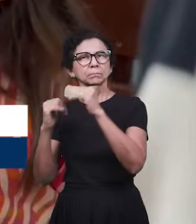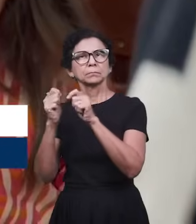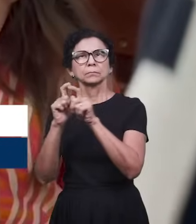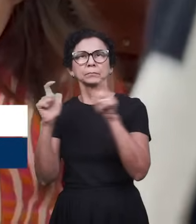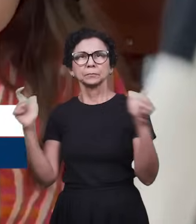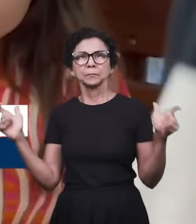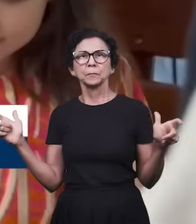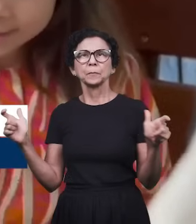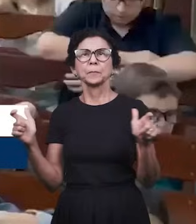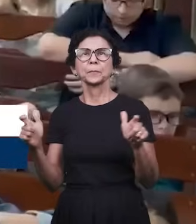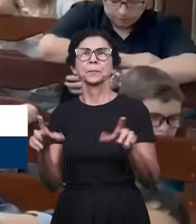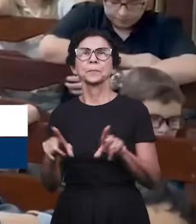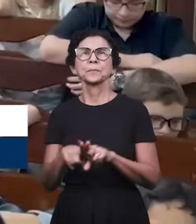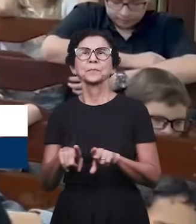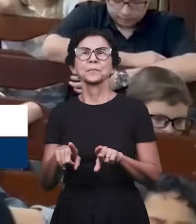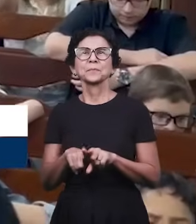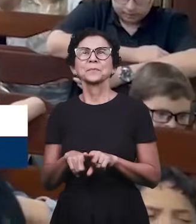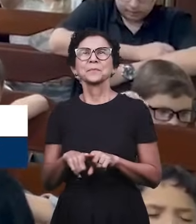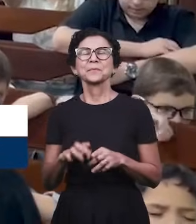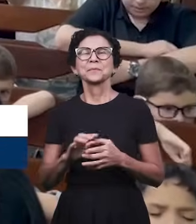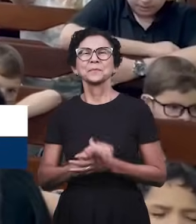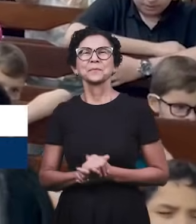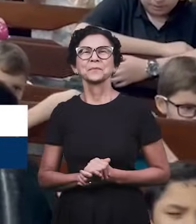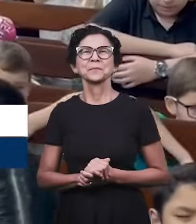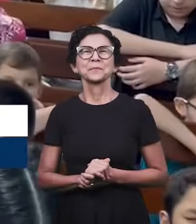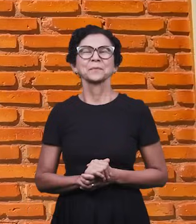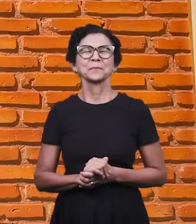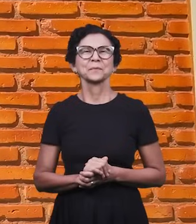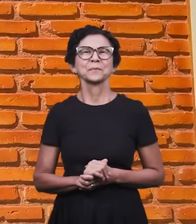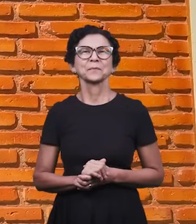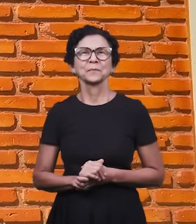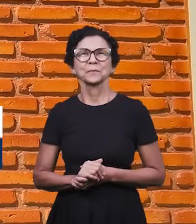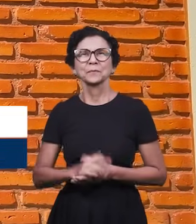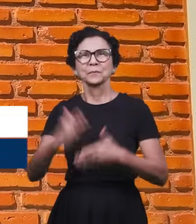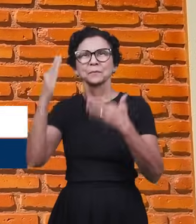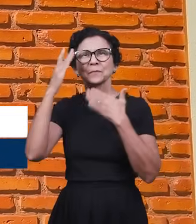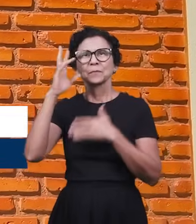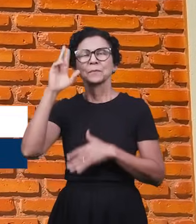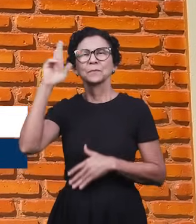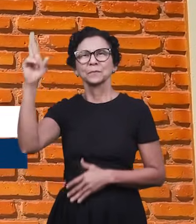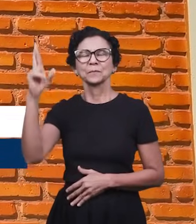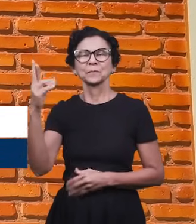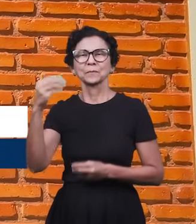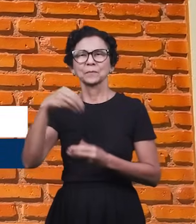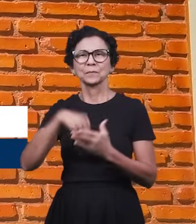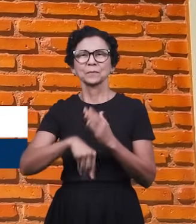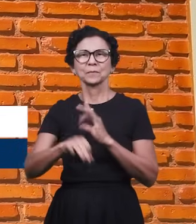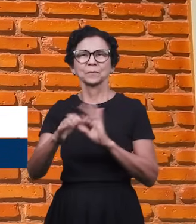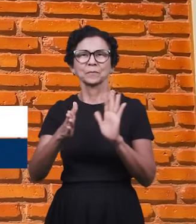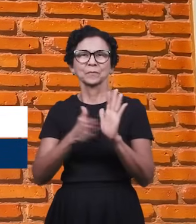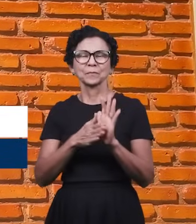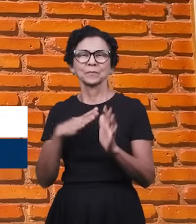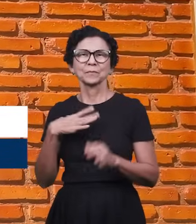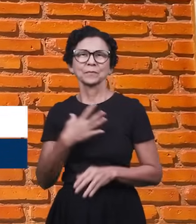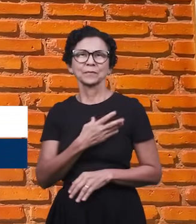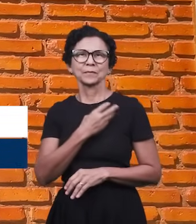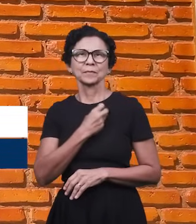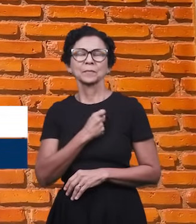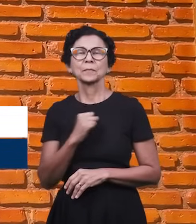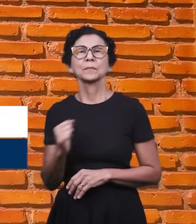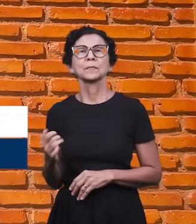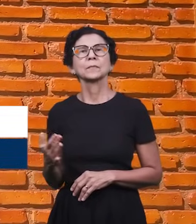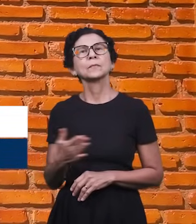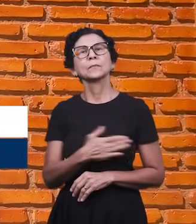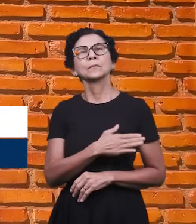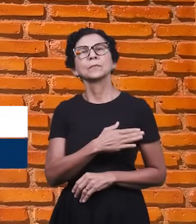bendizemos o nome do Senhor, porque somos participantes desta obra. E vamos agora para Roraima, com o pastor Flávio Ximenes, que vai nos contar uma reunião